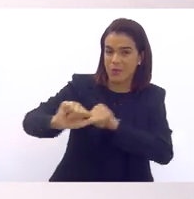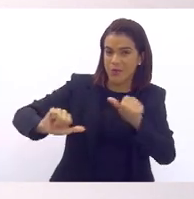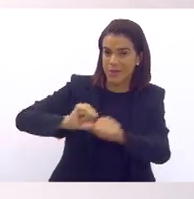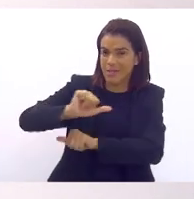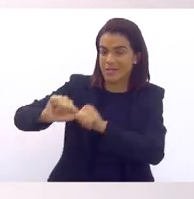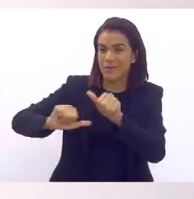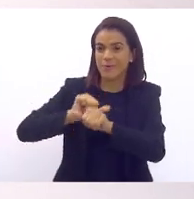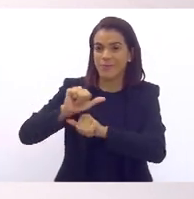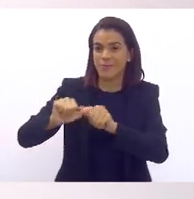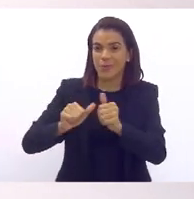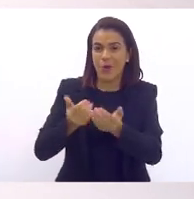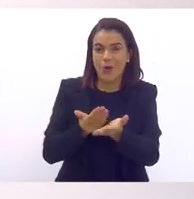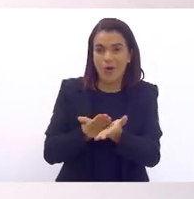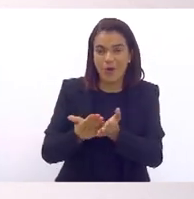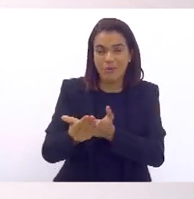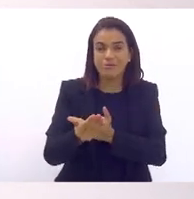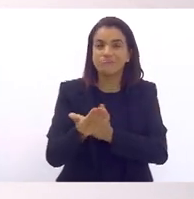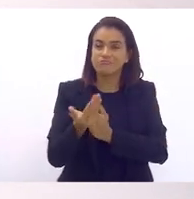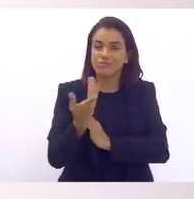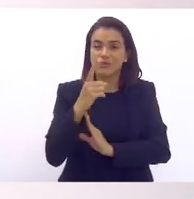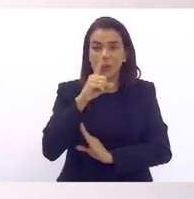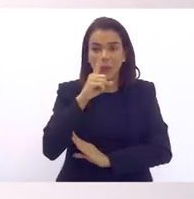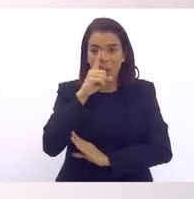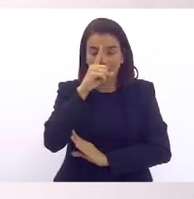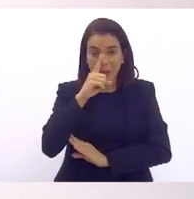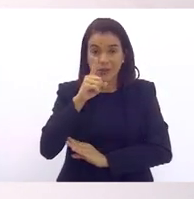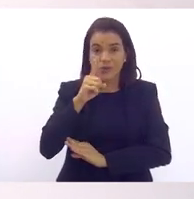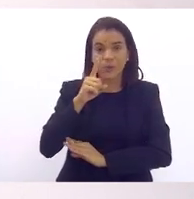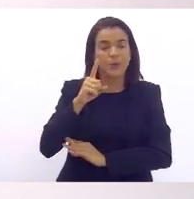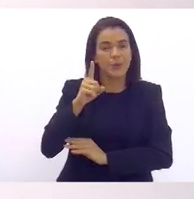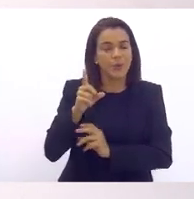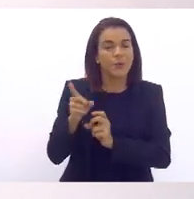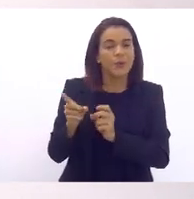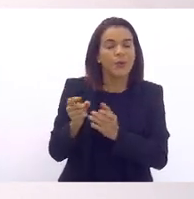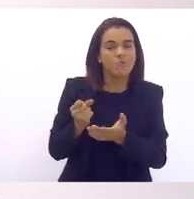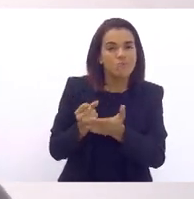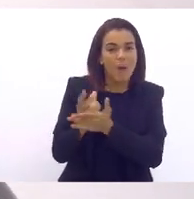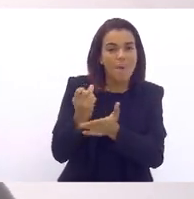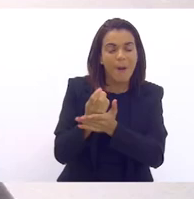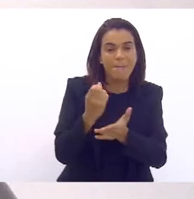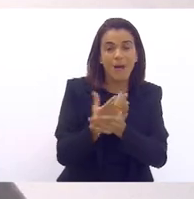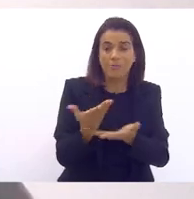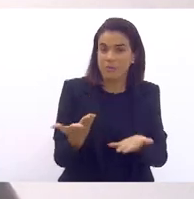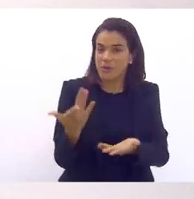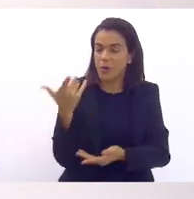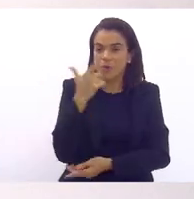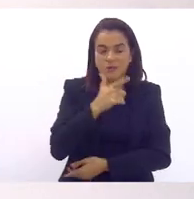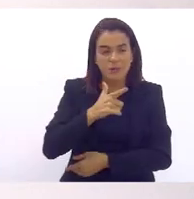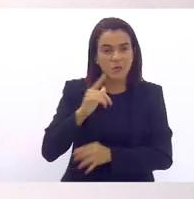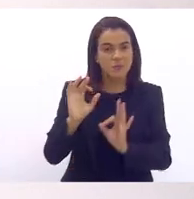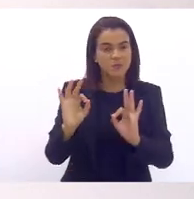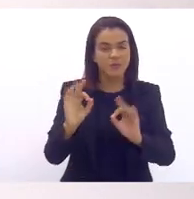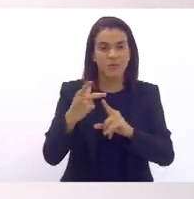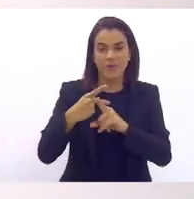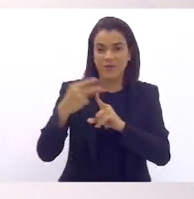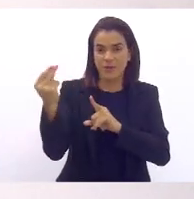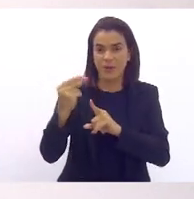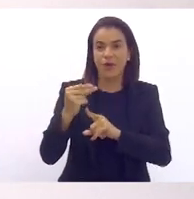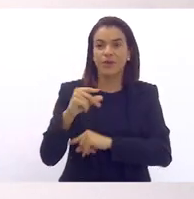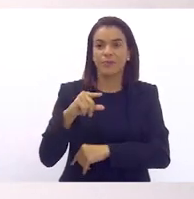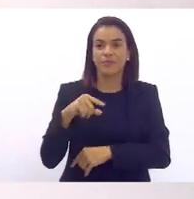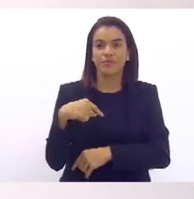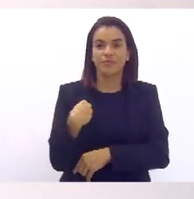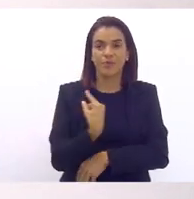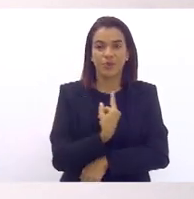uma uma um risco que o comprador exerce e no nosso caso deu super certo eh fizemos isso